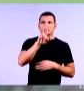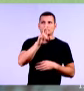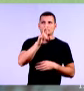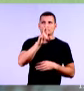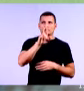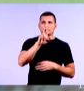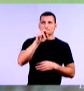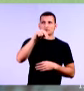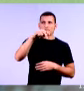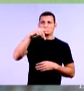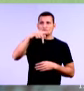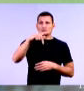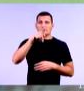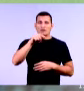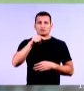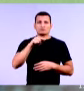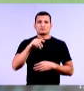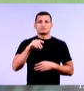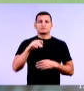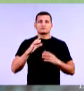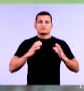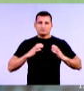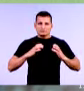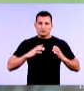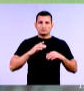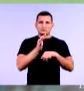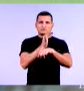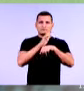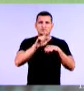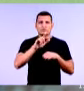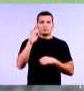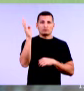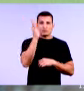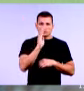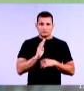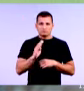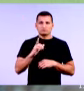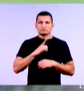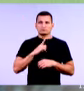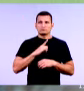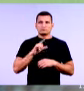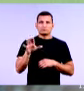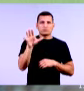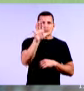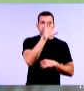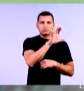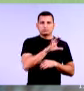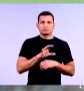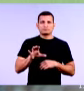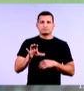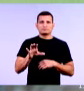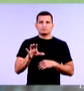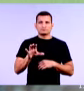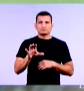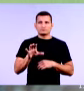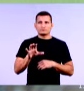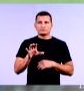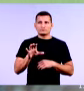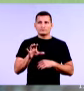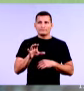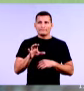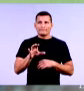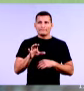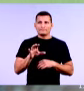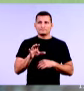federais do Brasil, né? Então, nós temos o backbone em marrom escuro aqui, essa parte